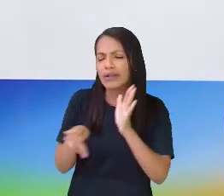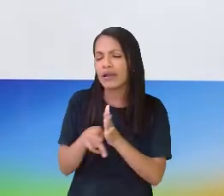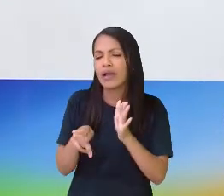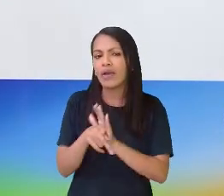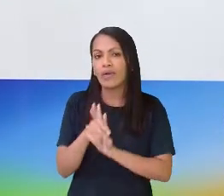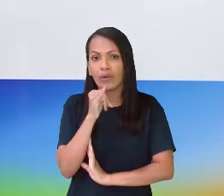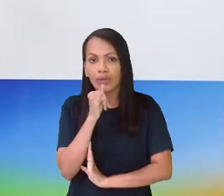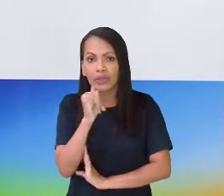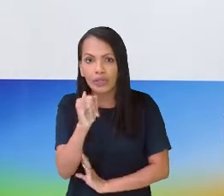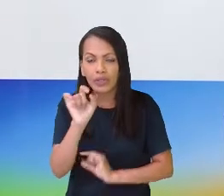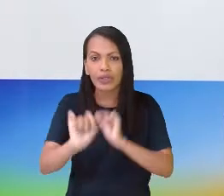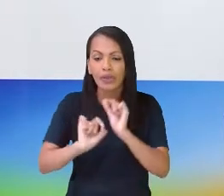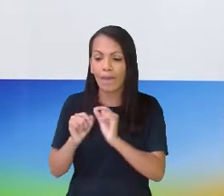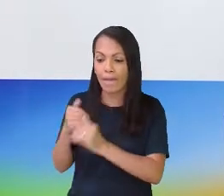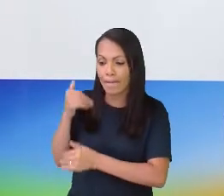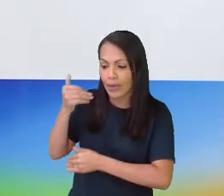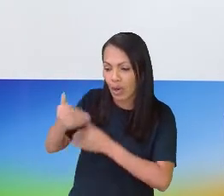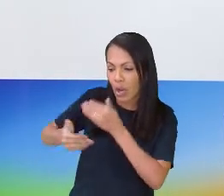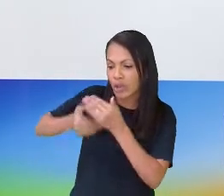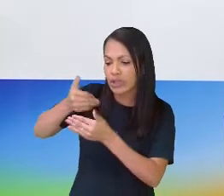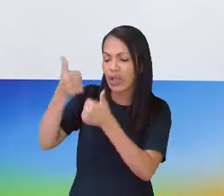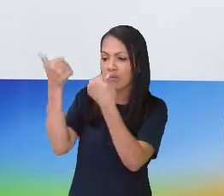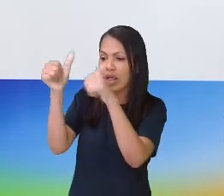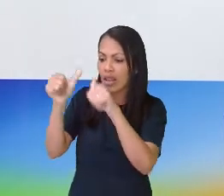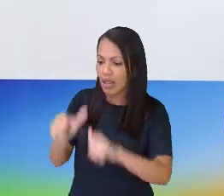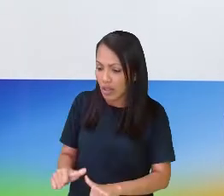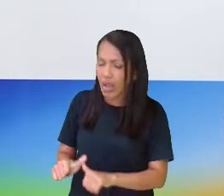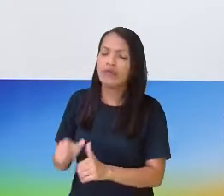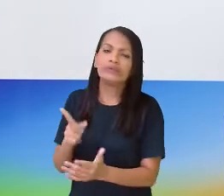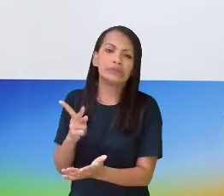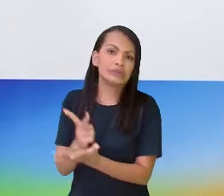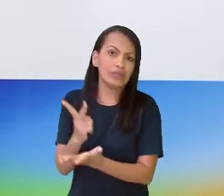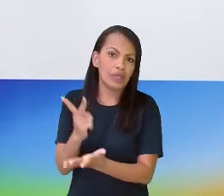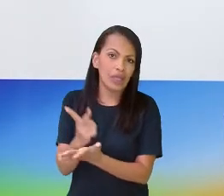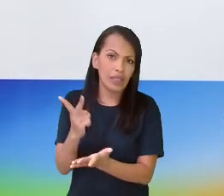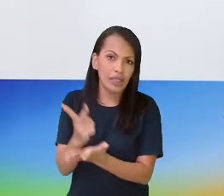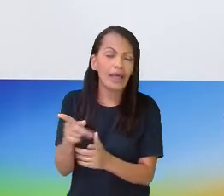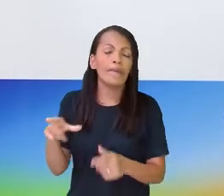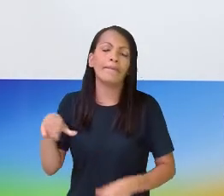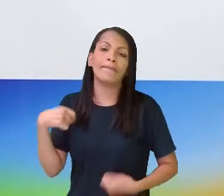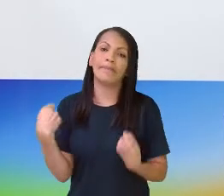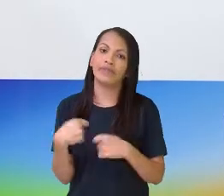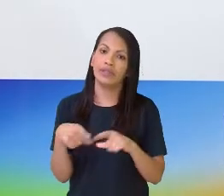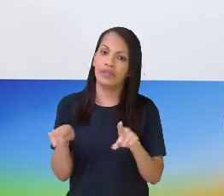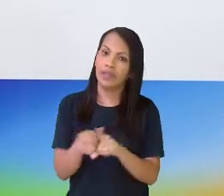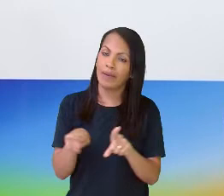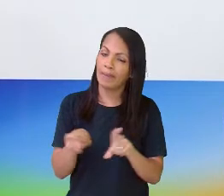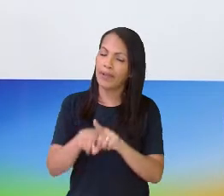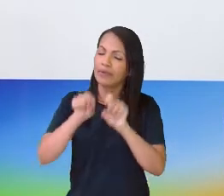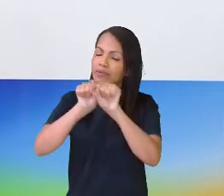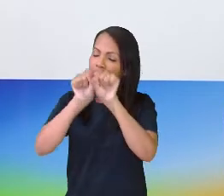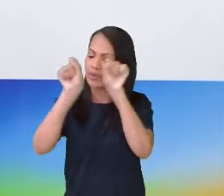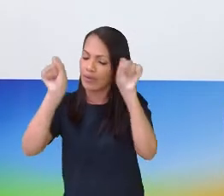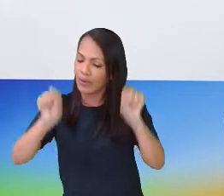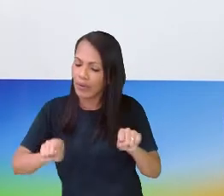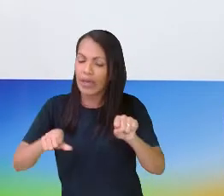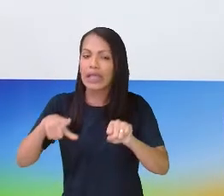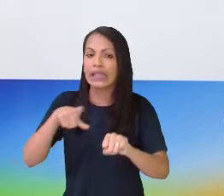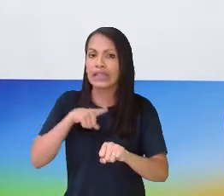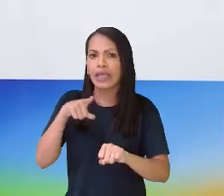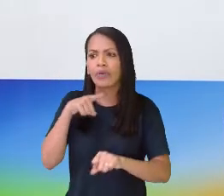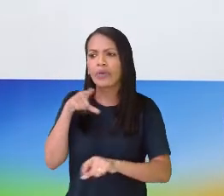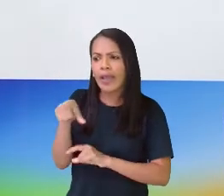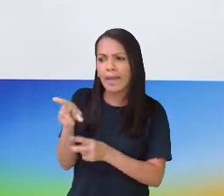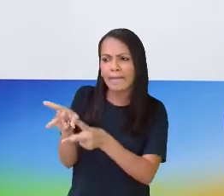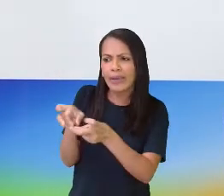de avaliação ele é constante, ele é regular, ele é sistemático e ele considera as características do estudante, a gente